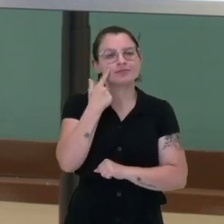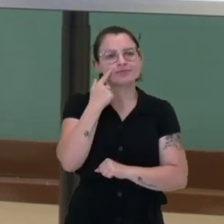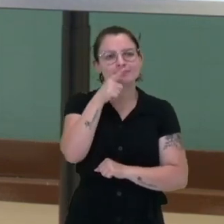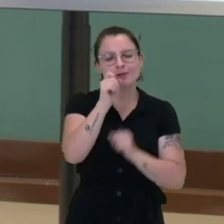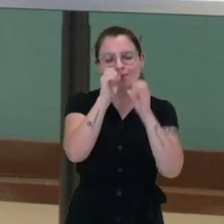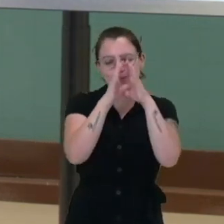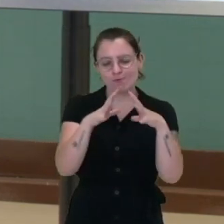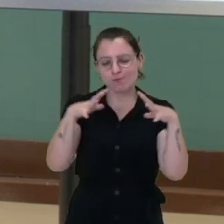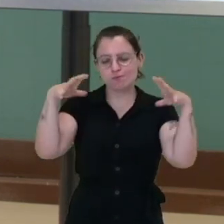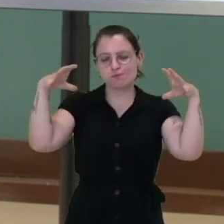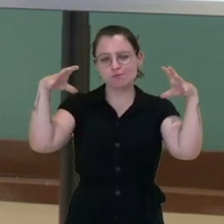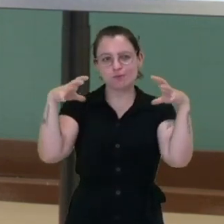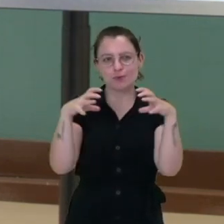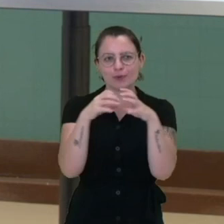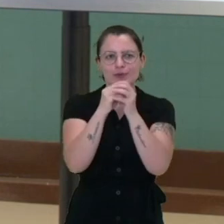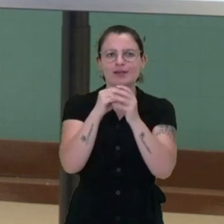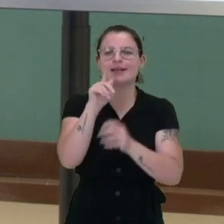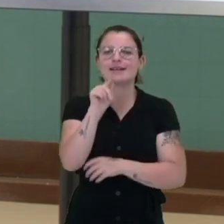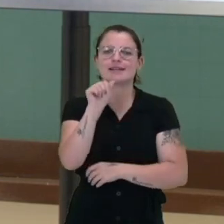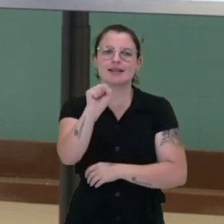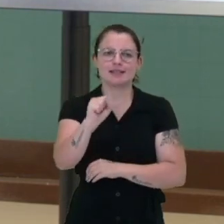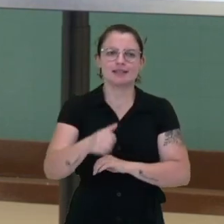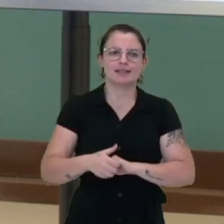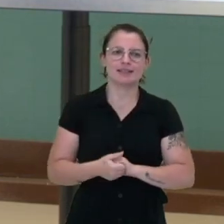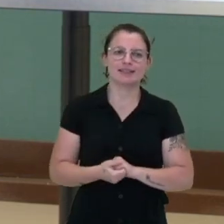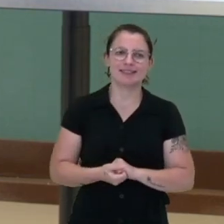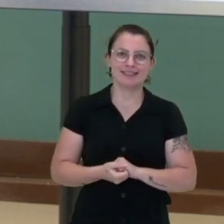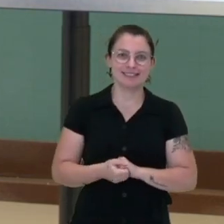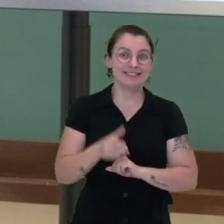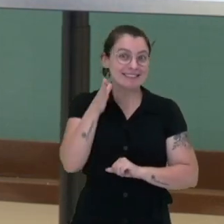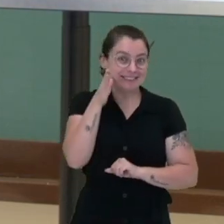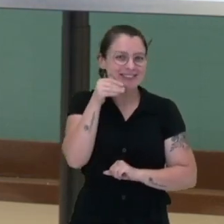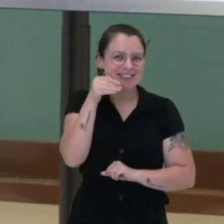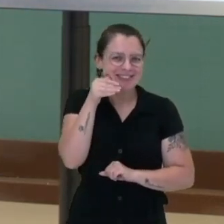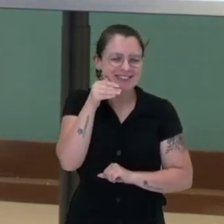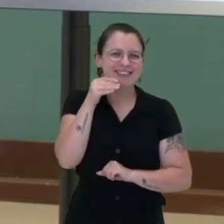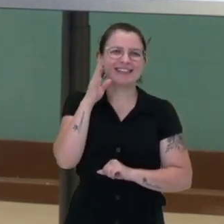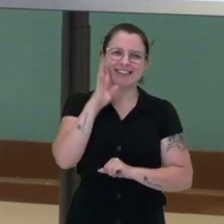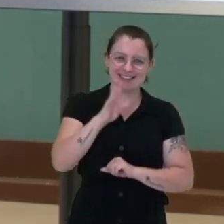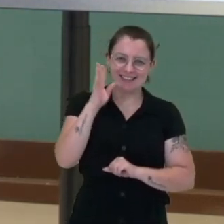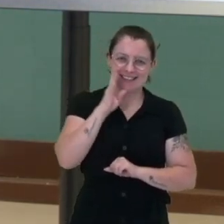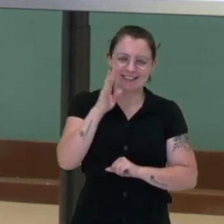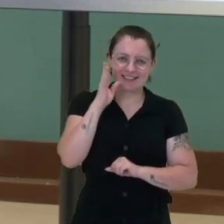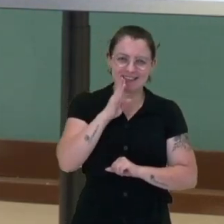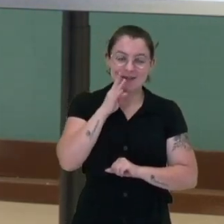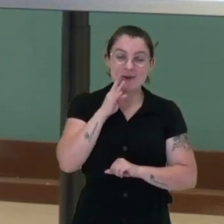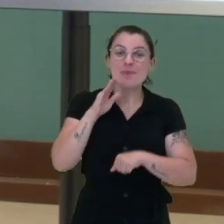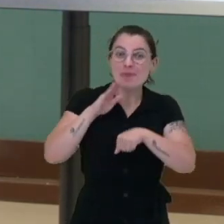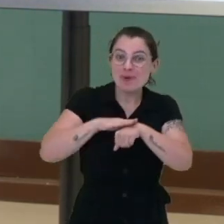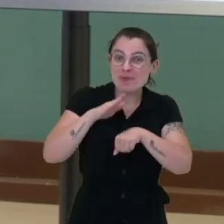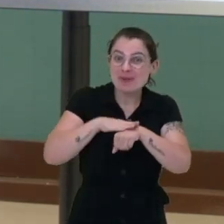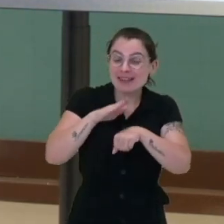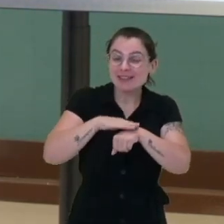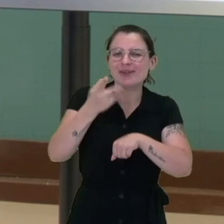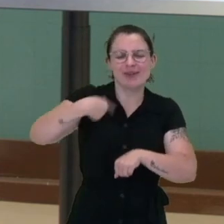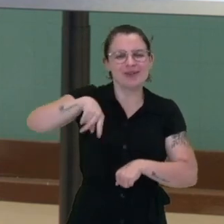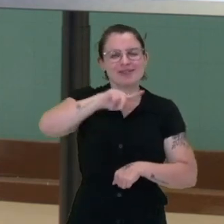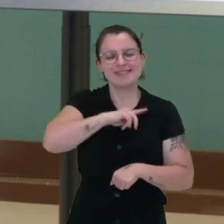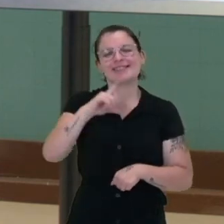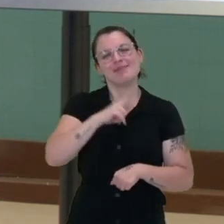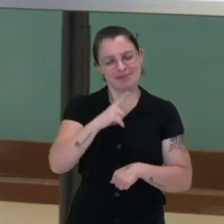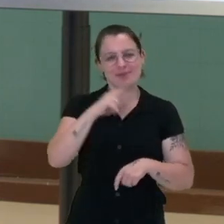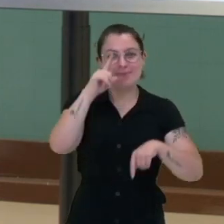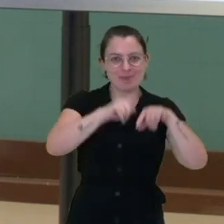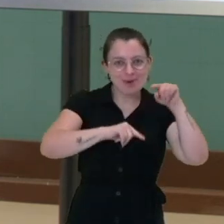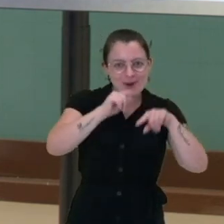um gás. Olha que interessante. Então, quando nós temos esse produto e